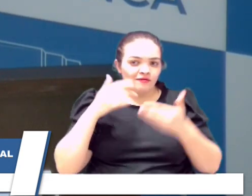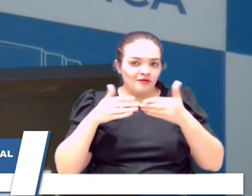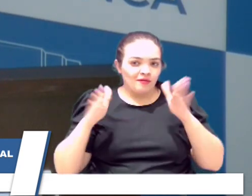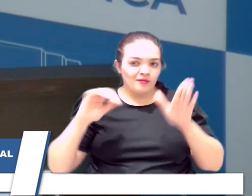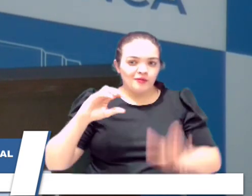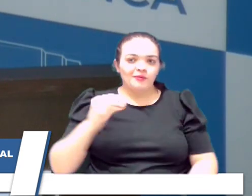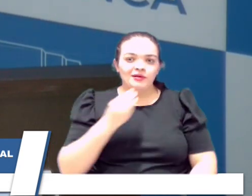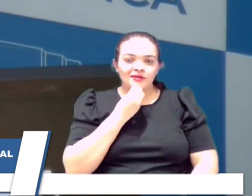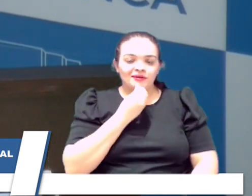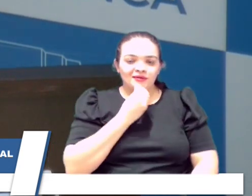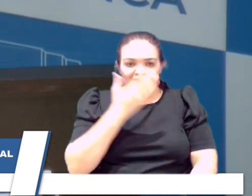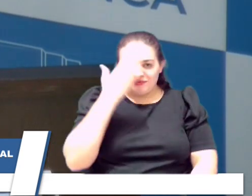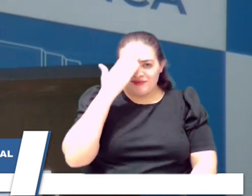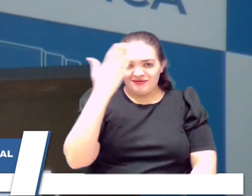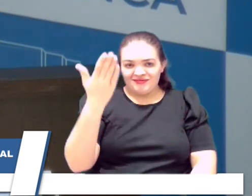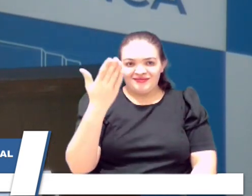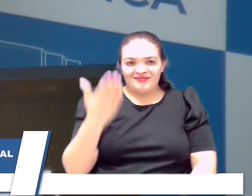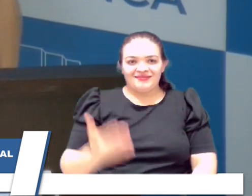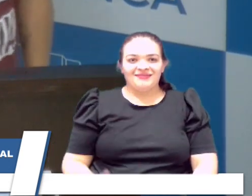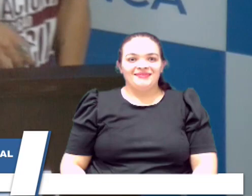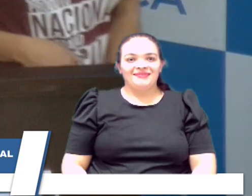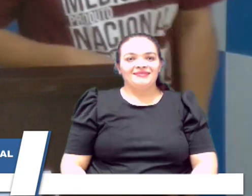viu? Obrigada.